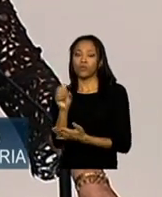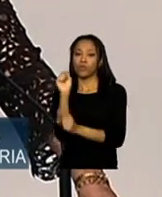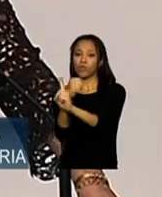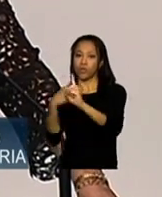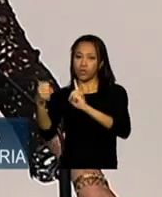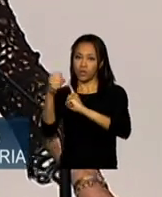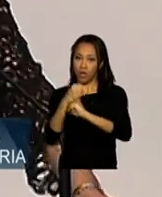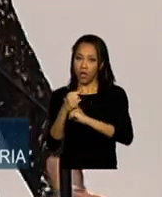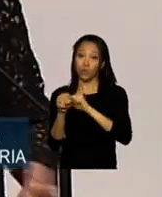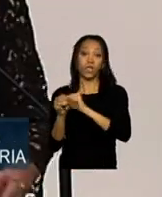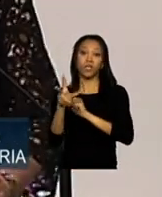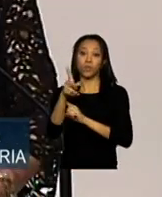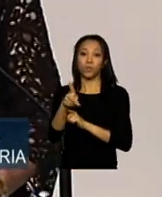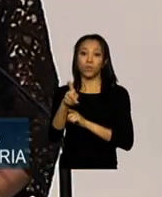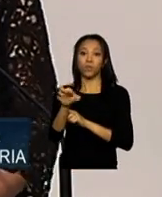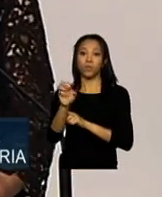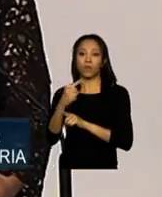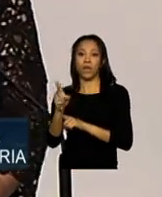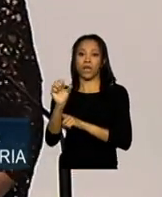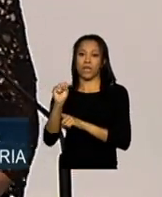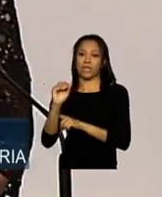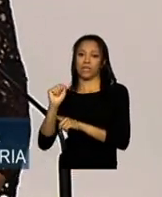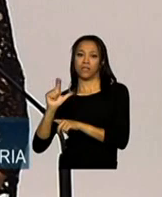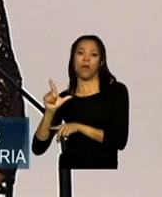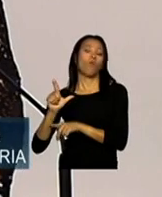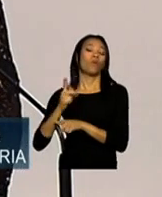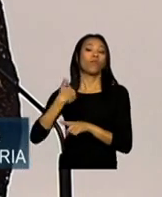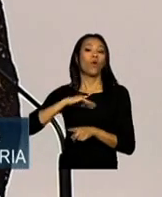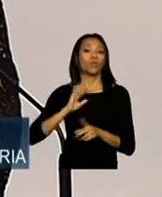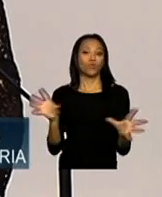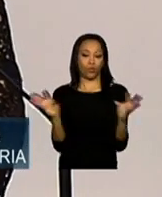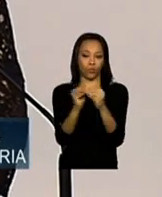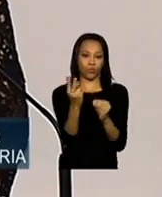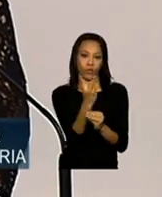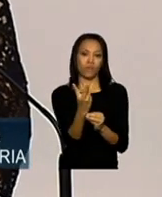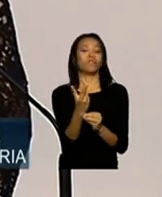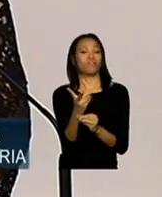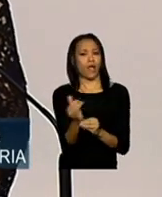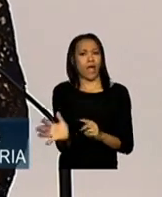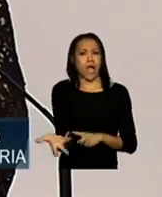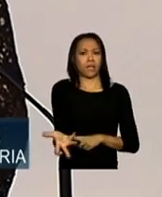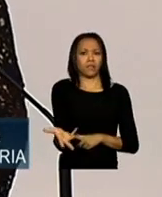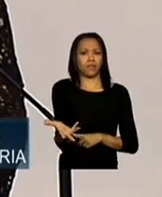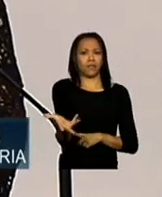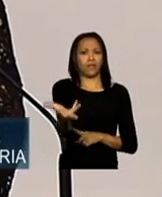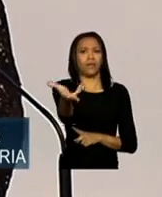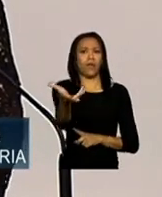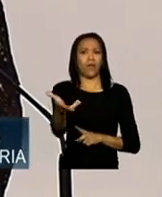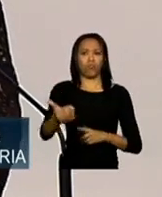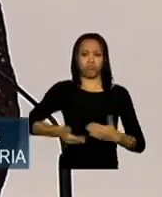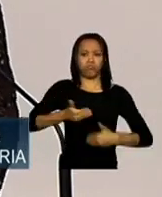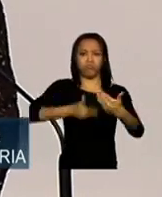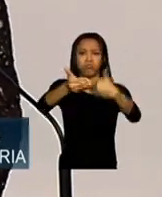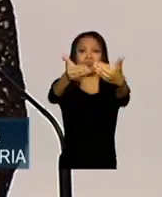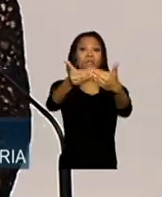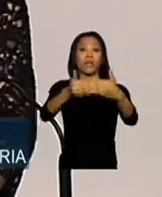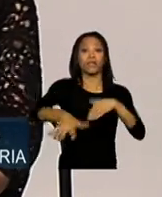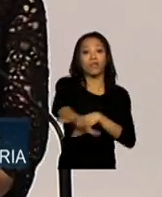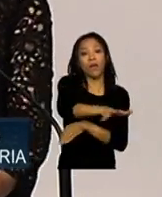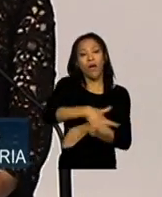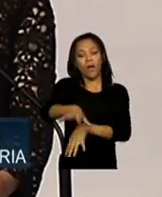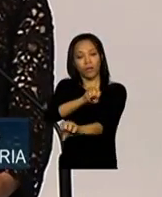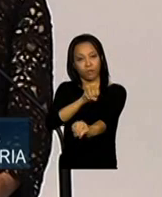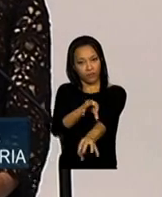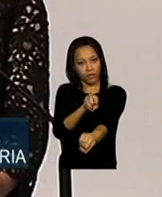do pré-sal, nós vamos poder acelerar ainda mais nossos avanços em educação.